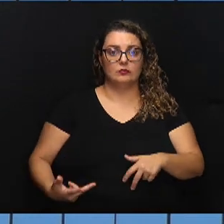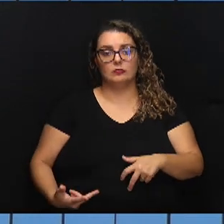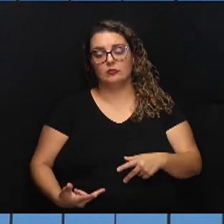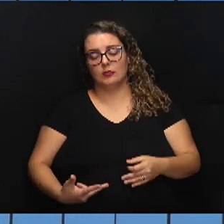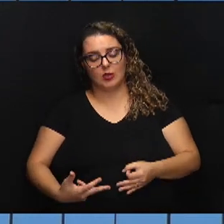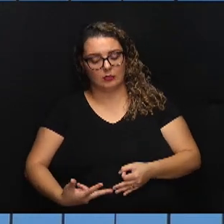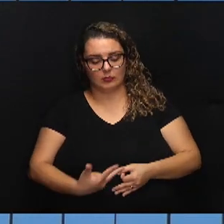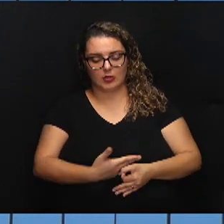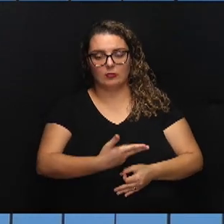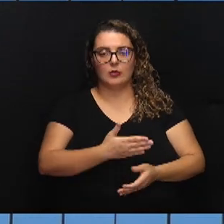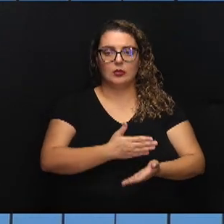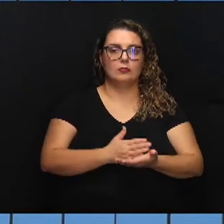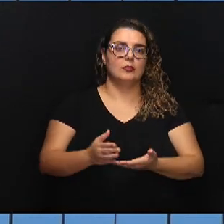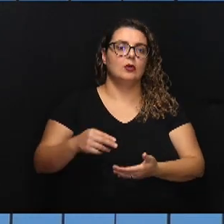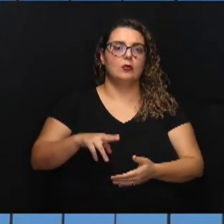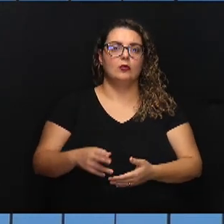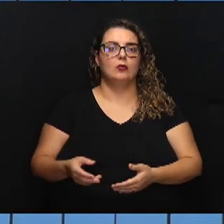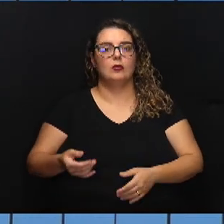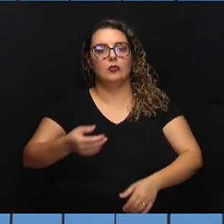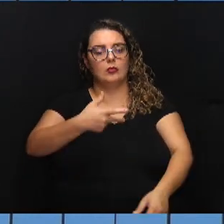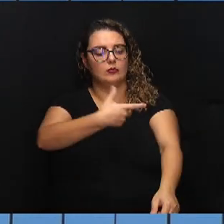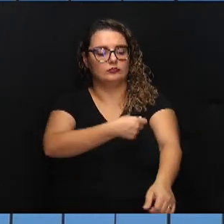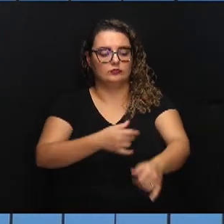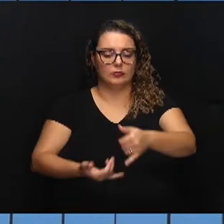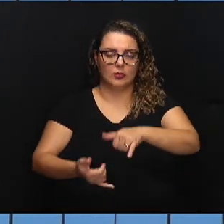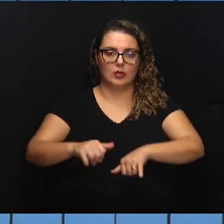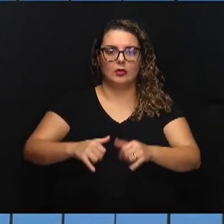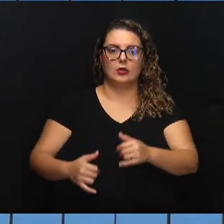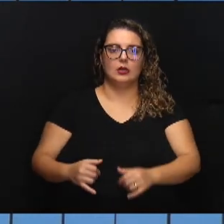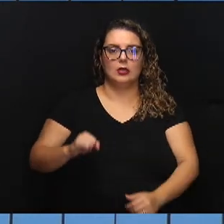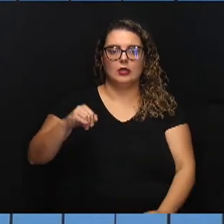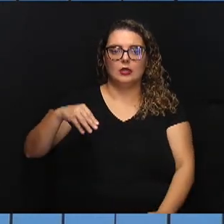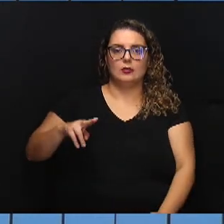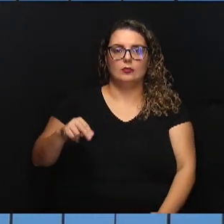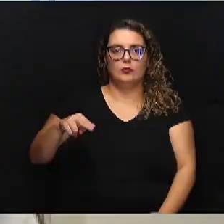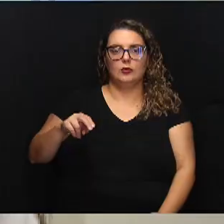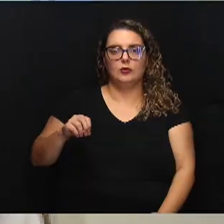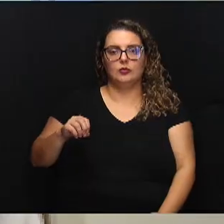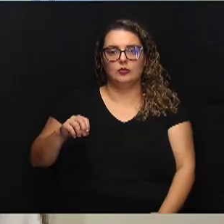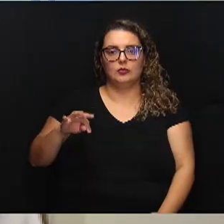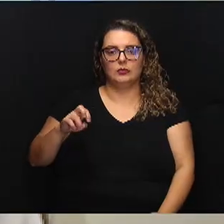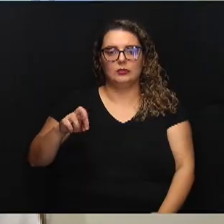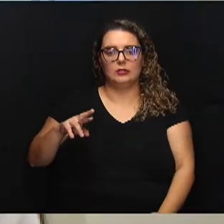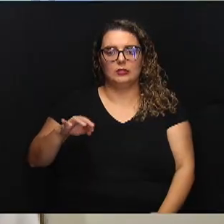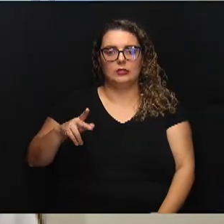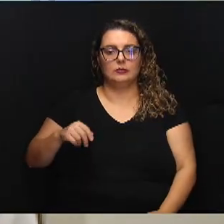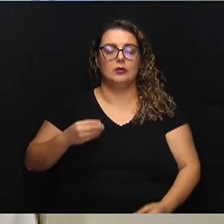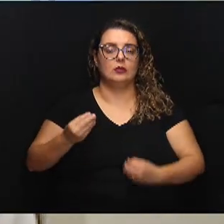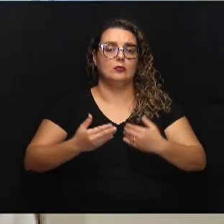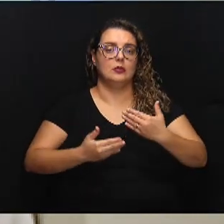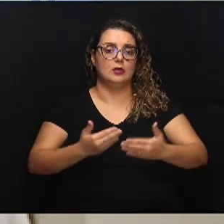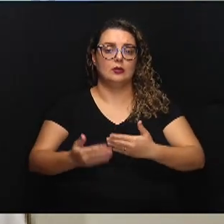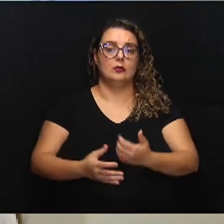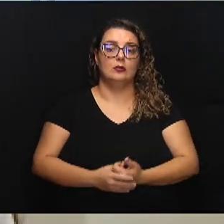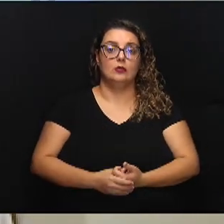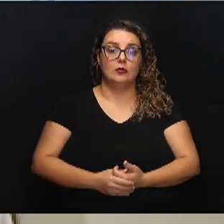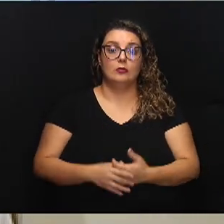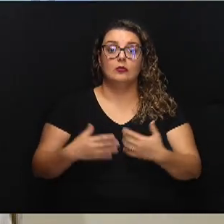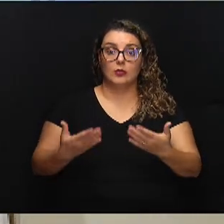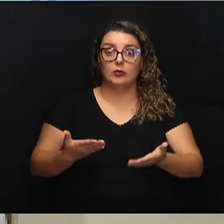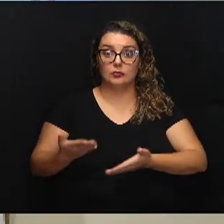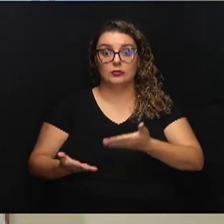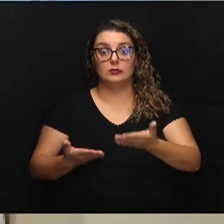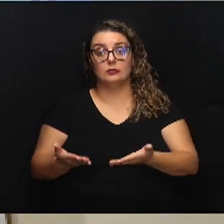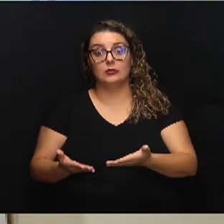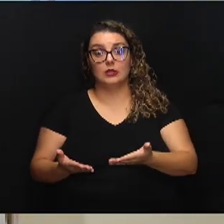cirurgia inicialmente ou já entra com a quimioterapia, imunoterapia? Como que é todo esse processo? Bom, o tratamento ele